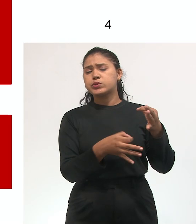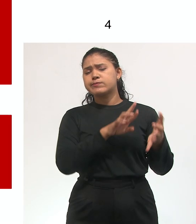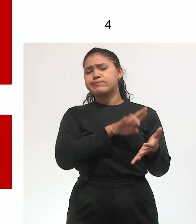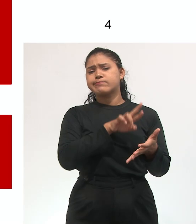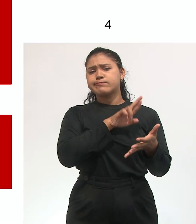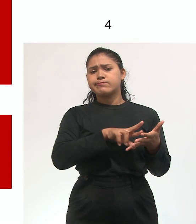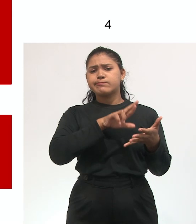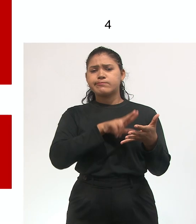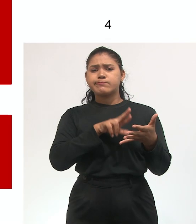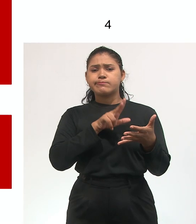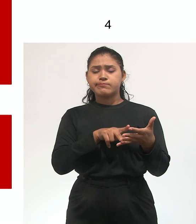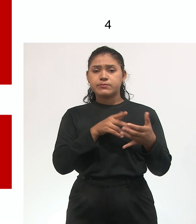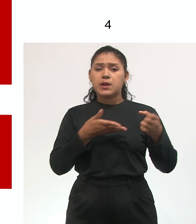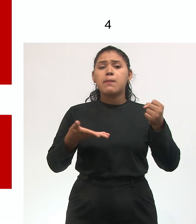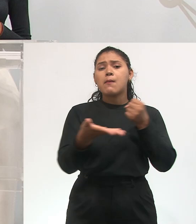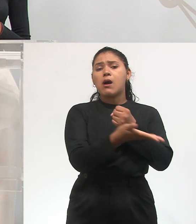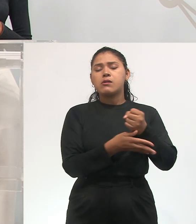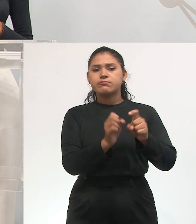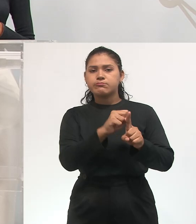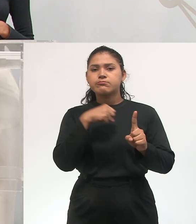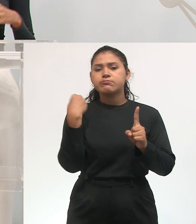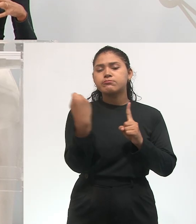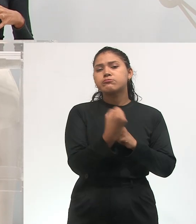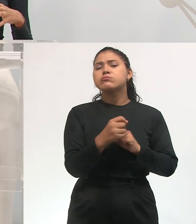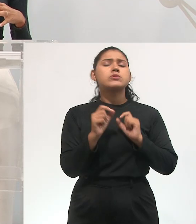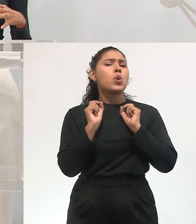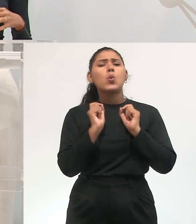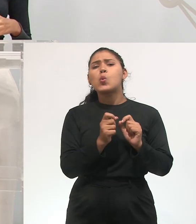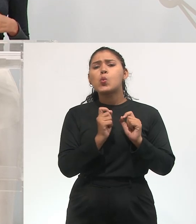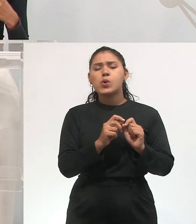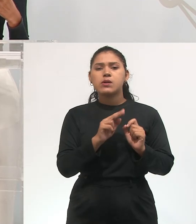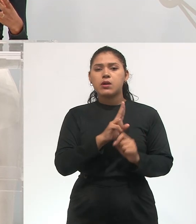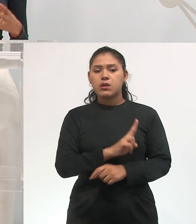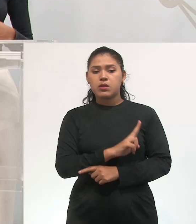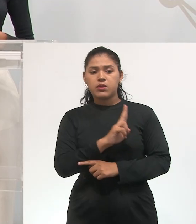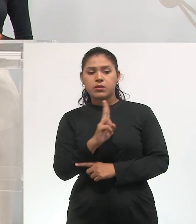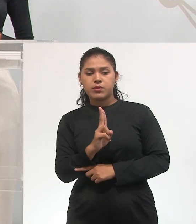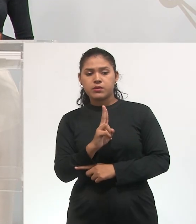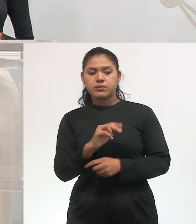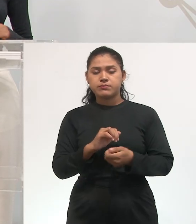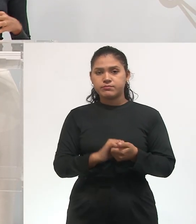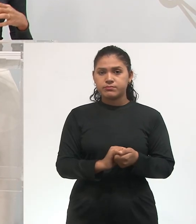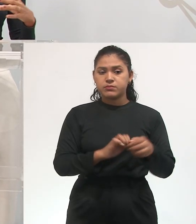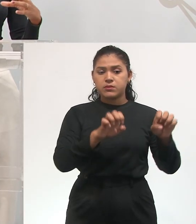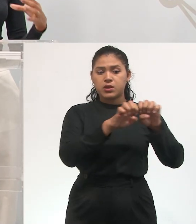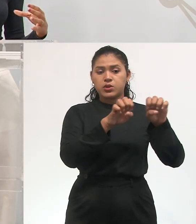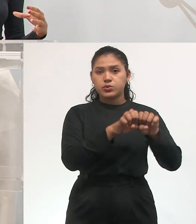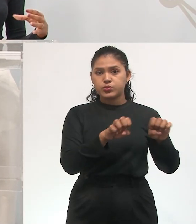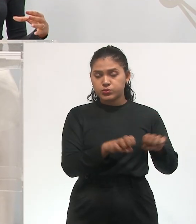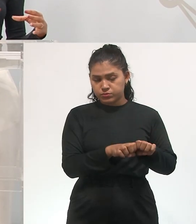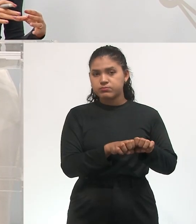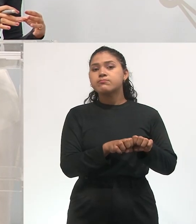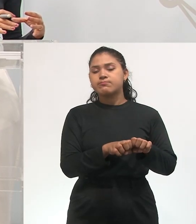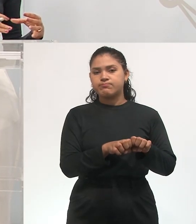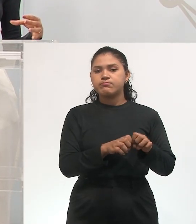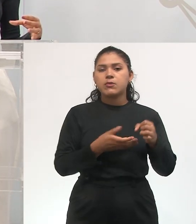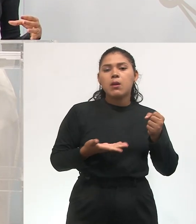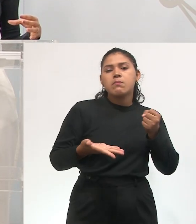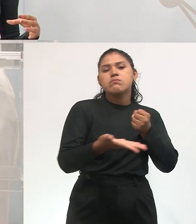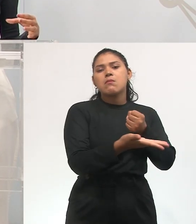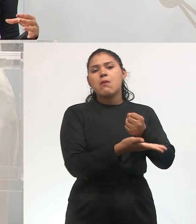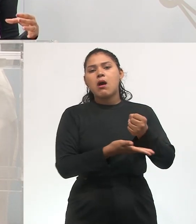jurídicas. Então, na base dessa sociedade estaria o que ele vai chamar de infraestrutura, que seria